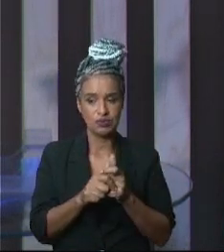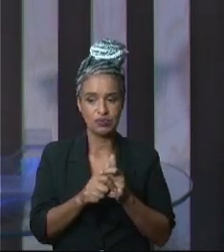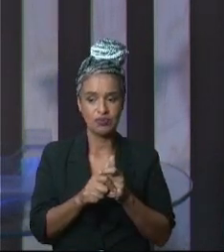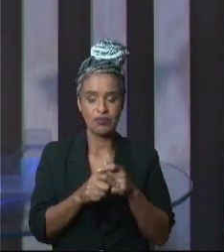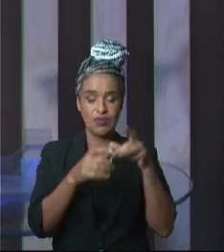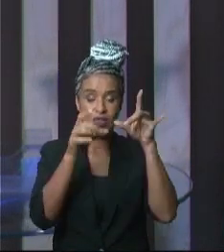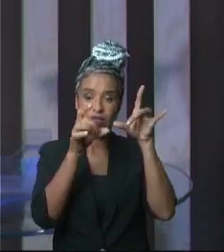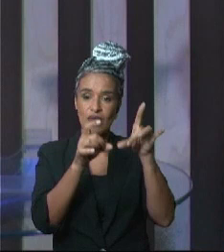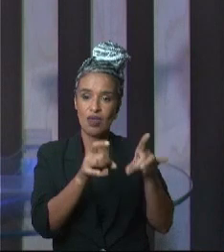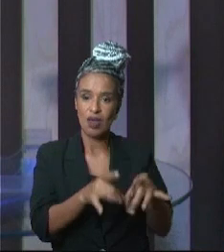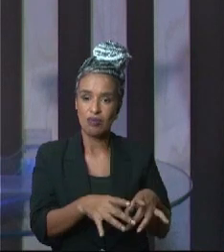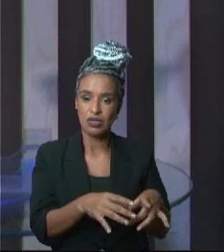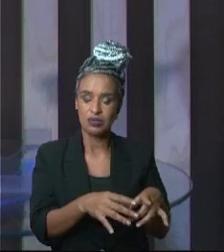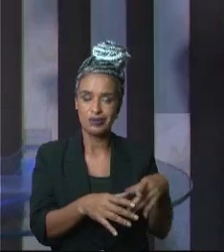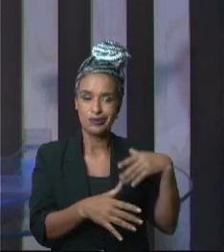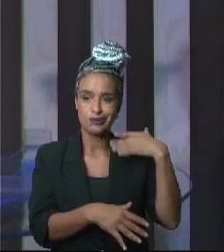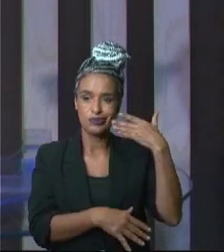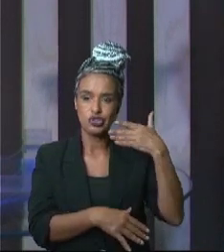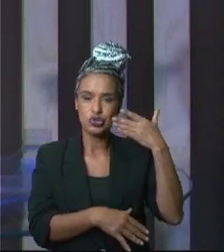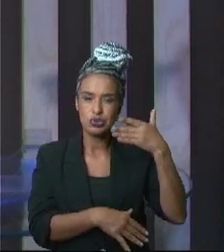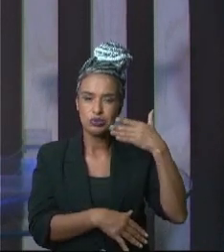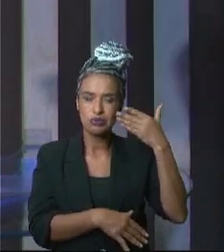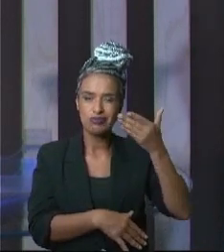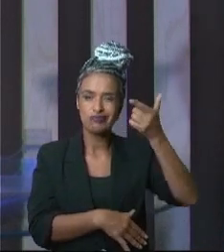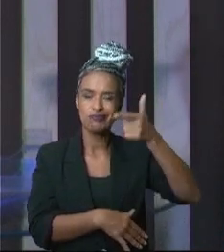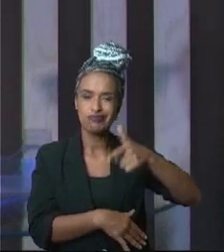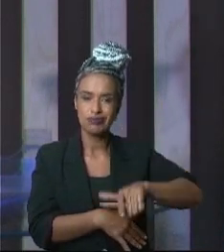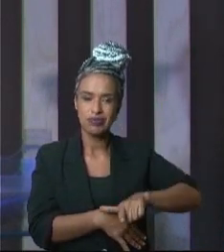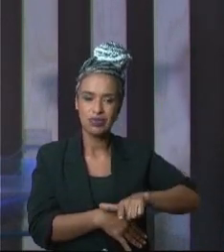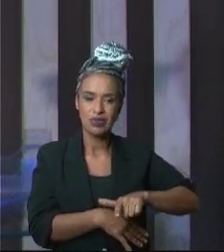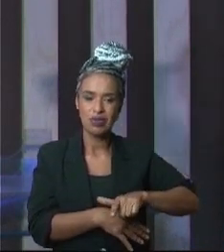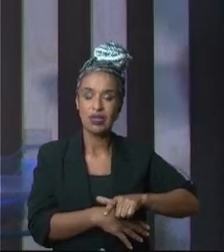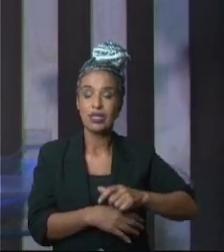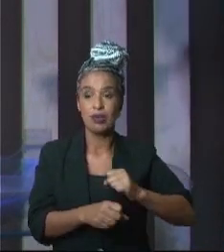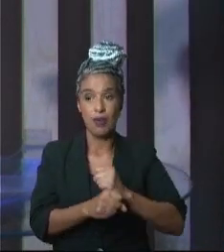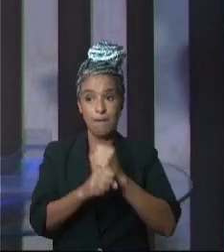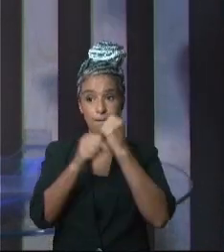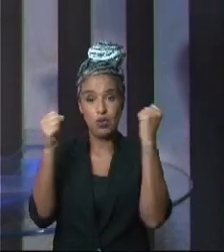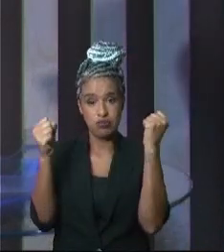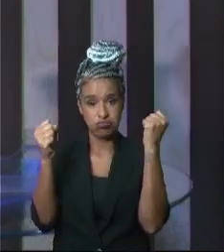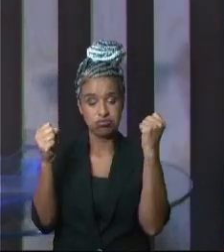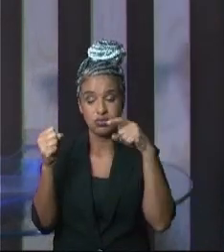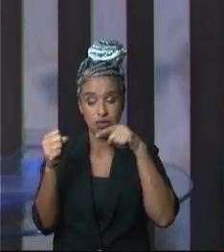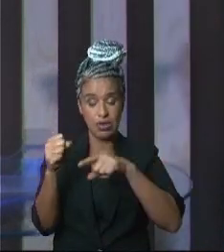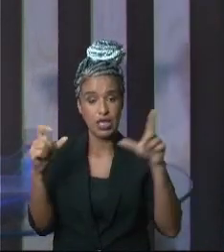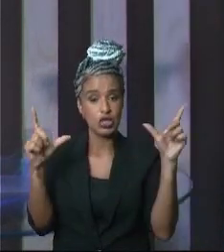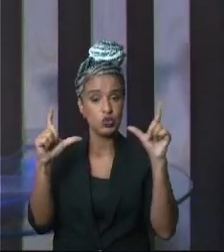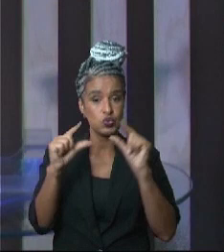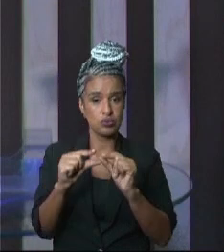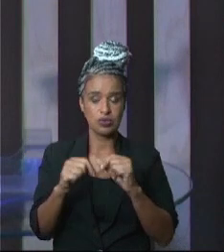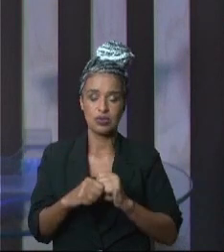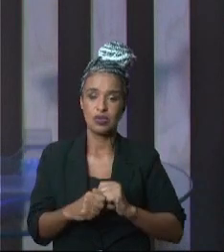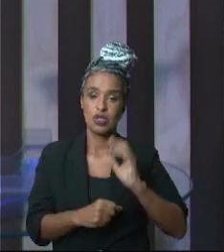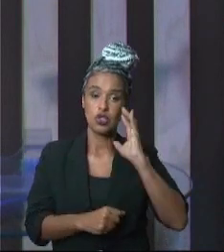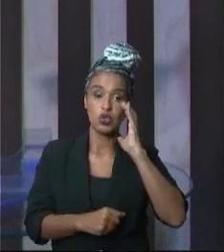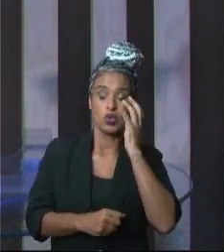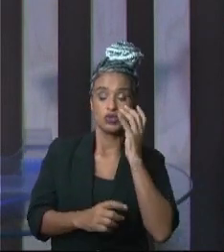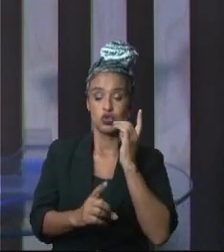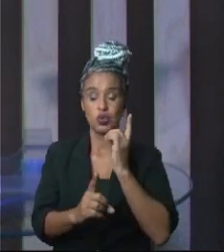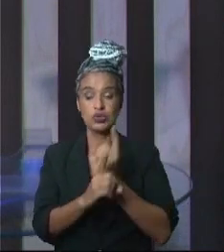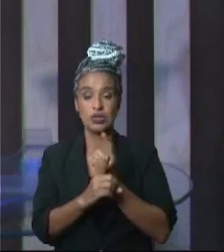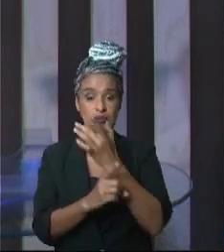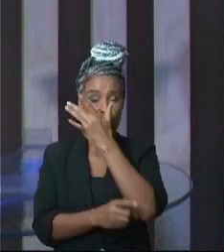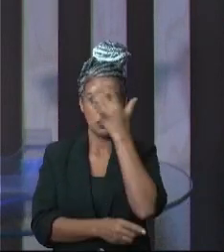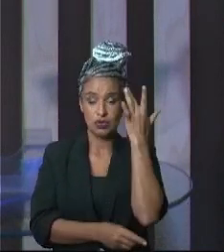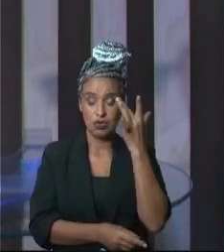por abandonar a retórica e a ameaça nuclear, por encontrar soluções para os